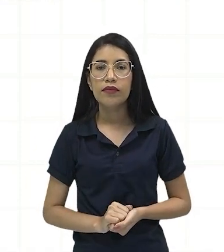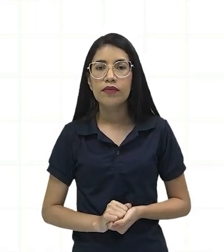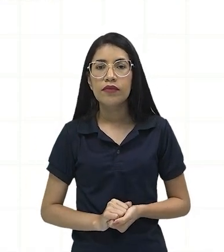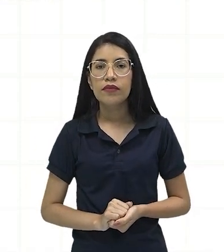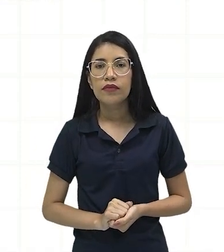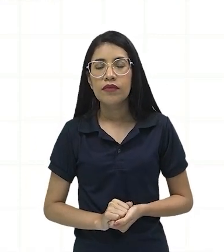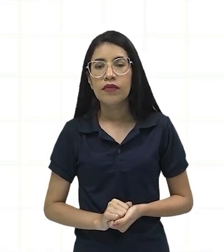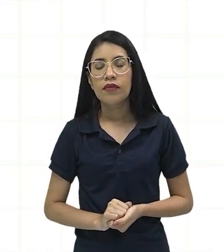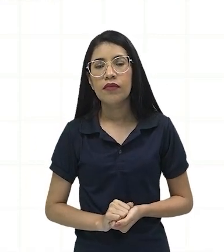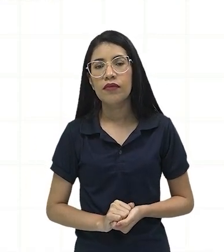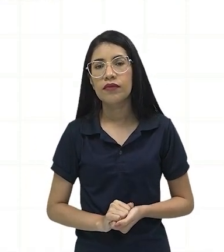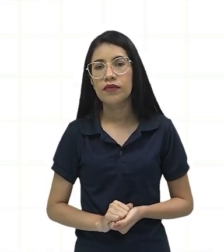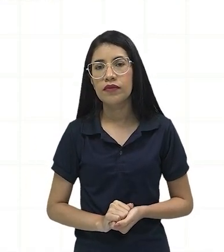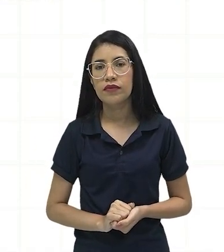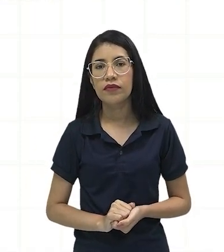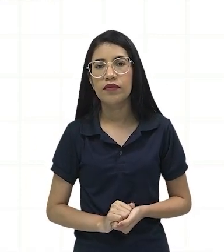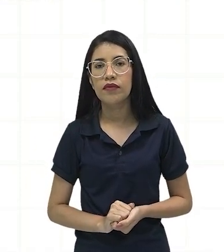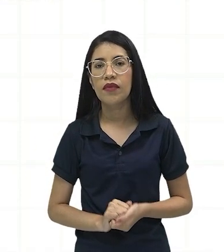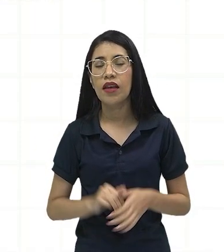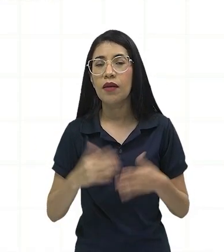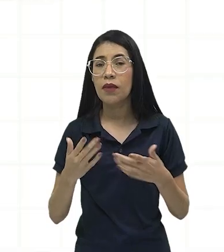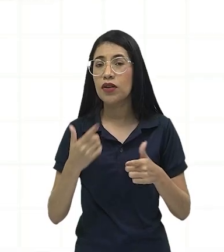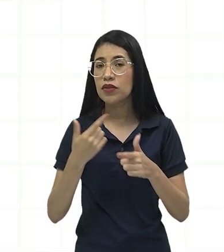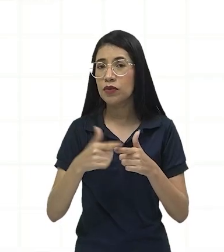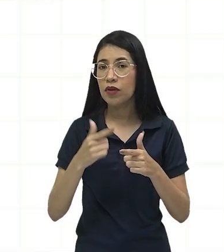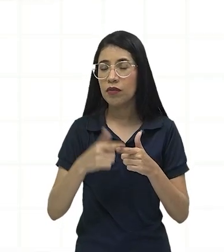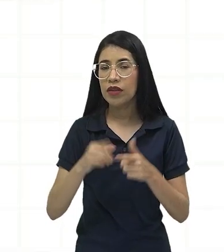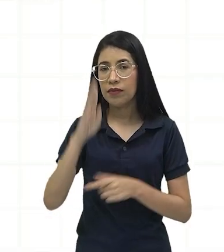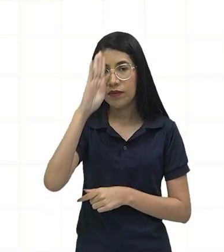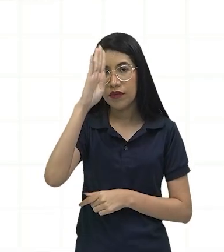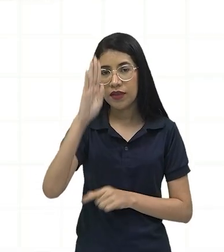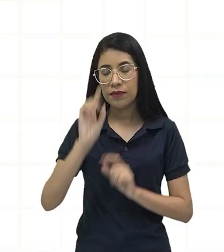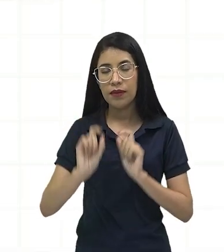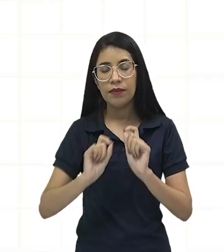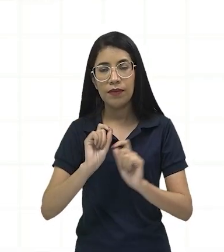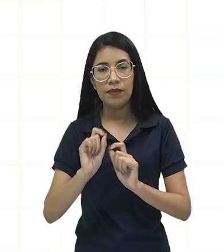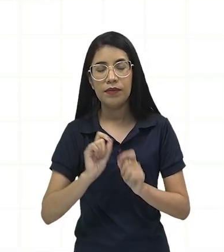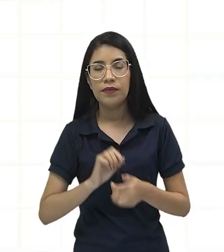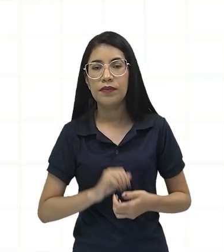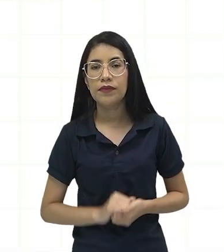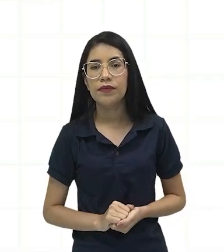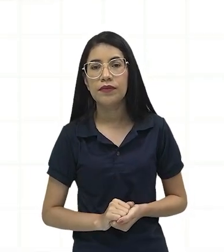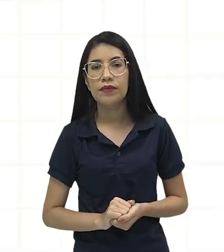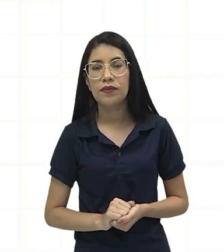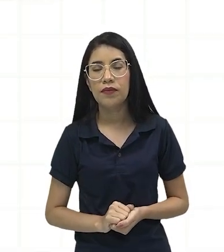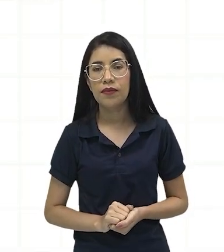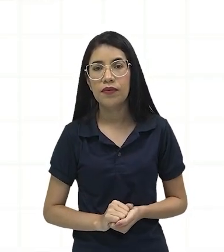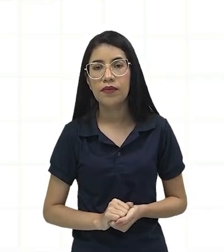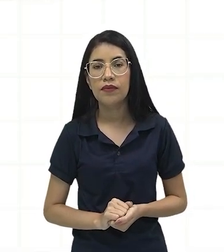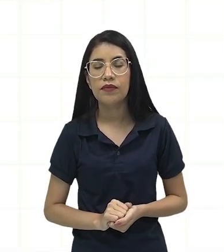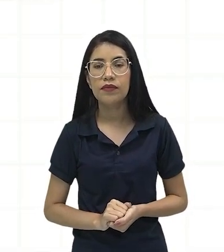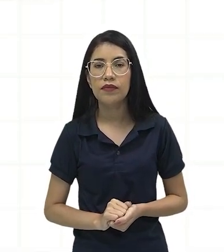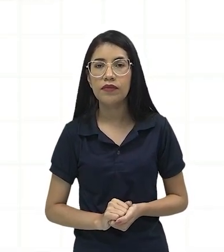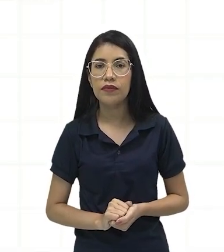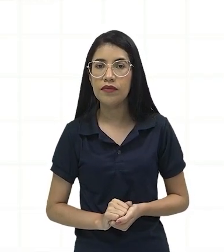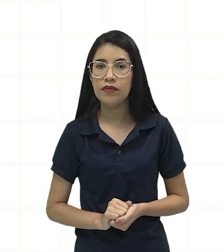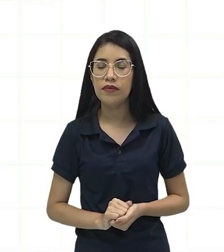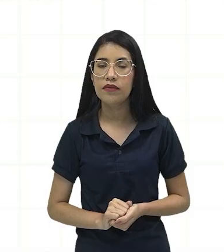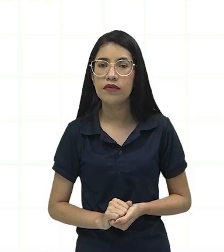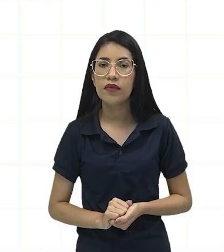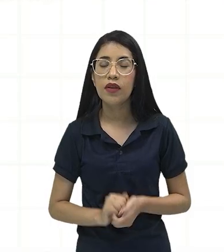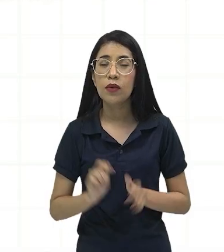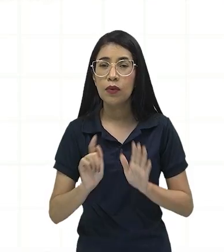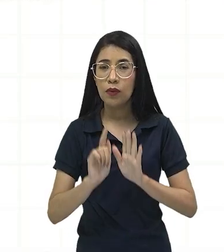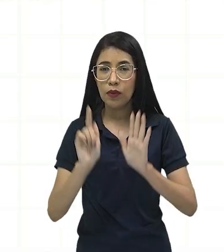bem. Qual é o grande problema? O grande problema foi que os gases do efeito